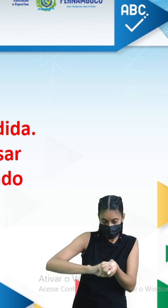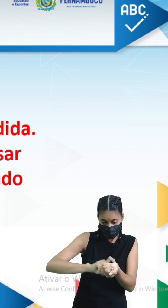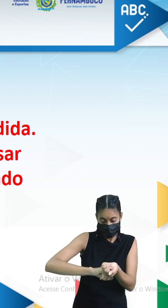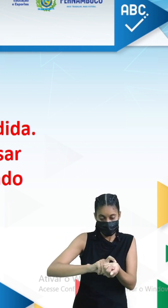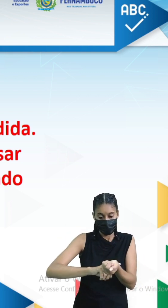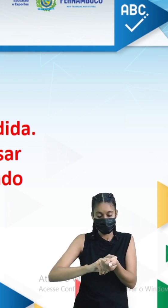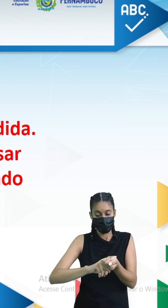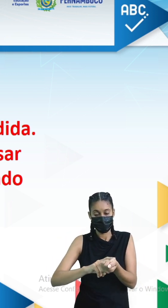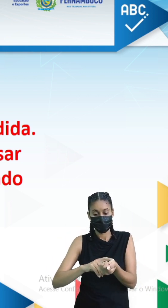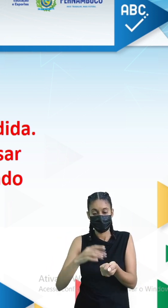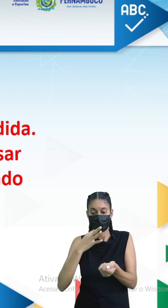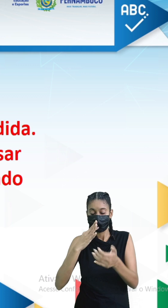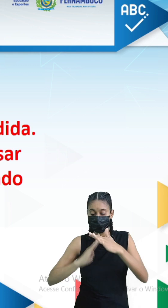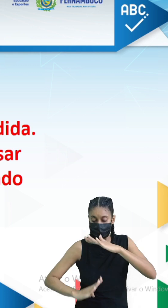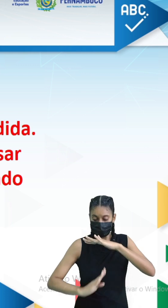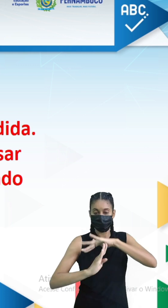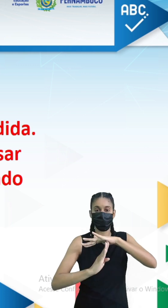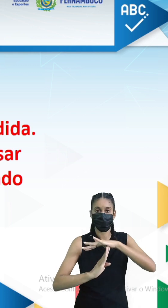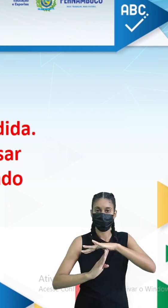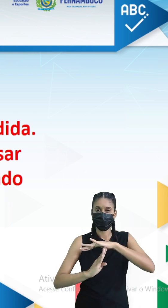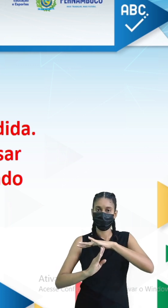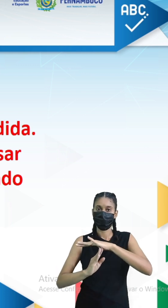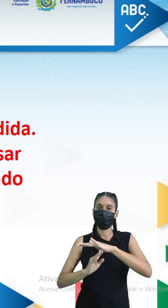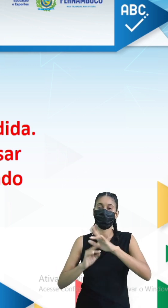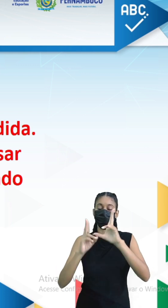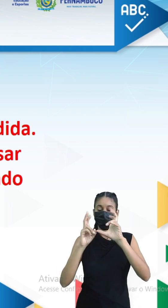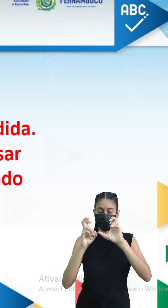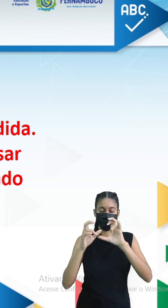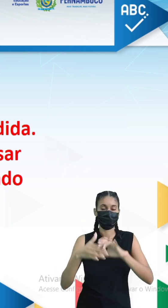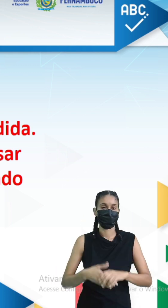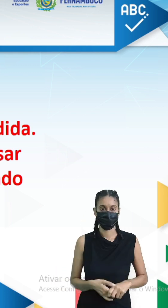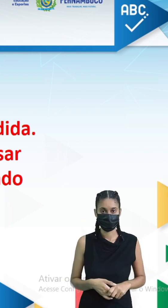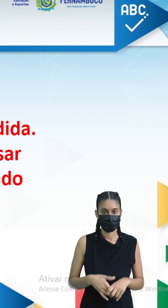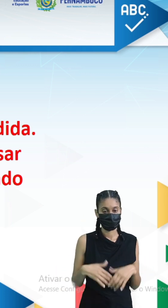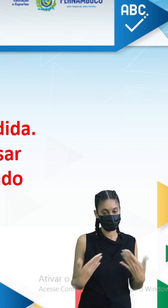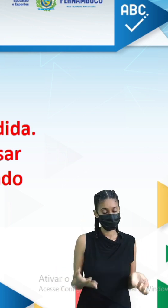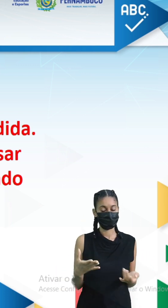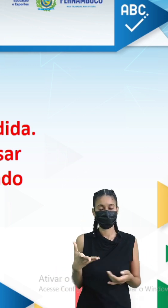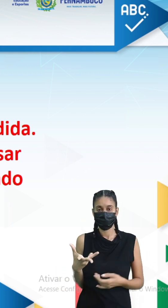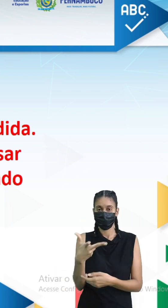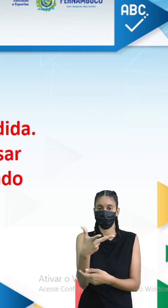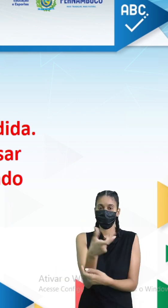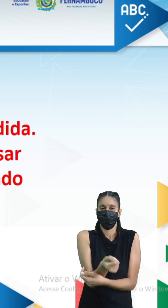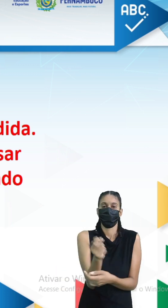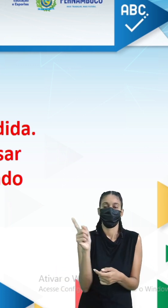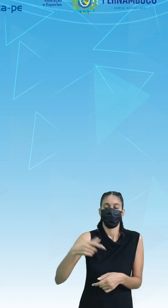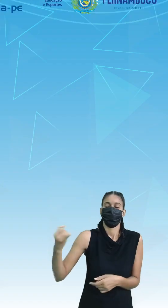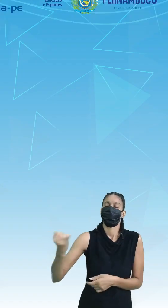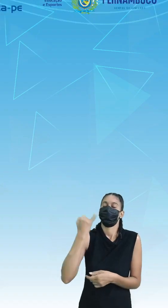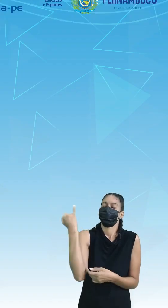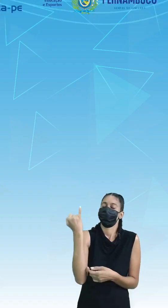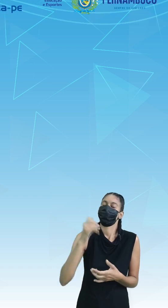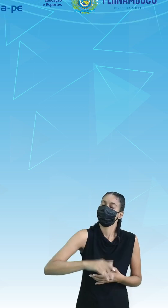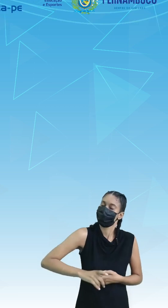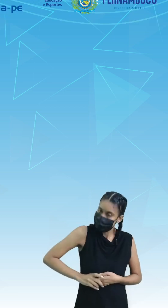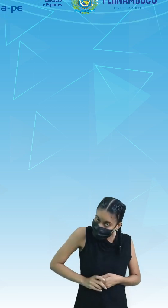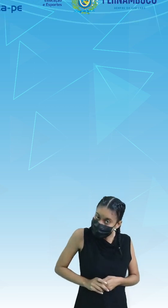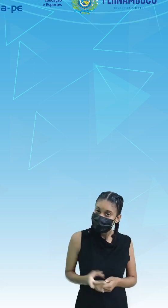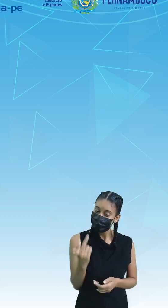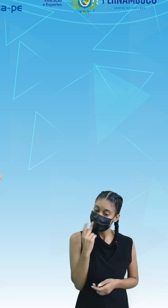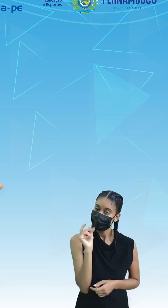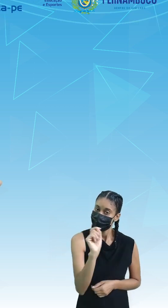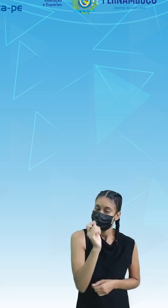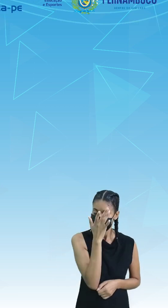ou conhecimento limitado sobre o assunto. Então, a fluência é importante. Geralmente,